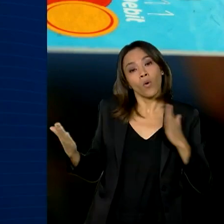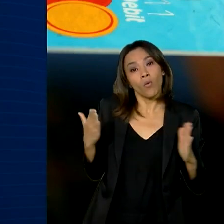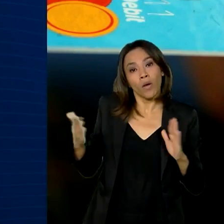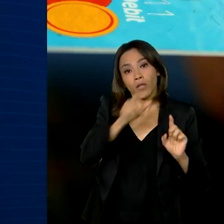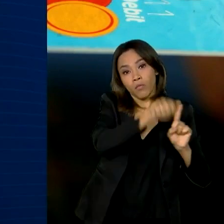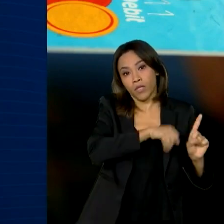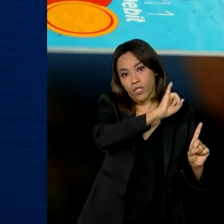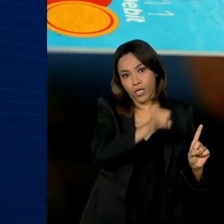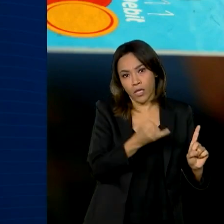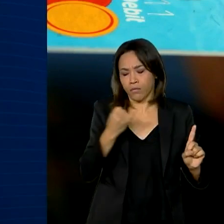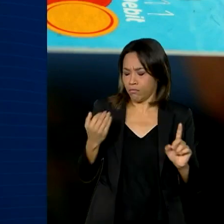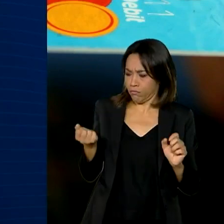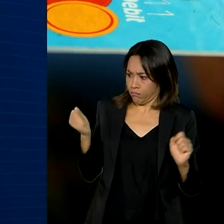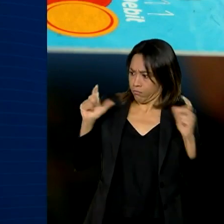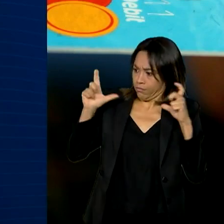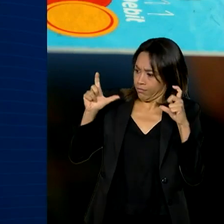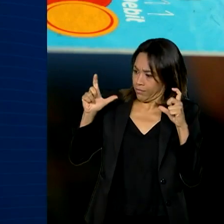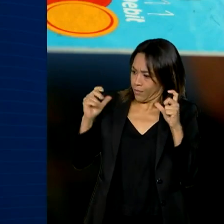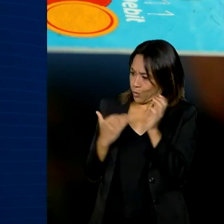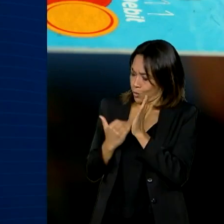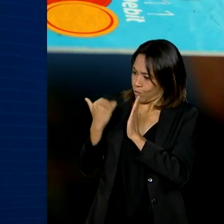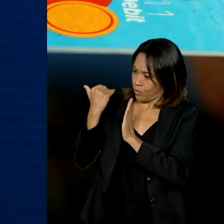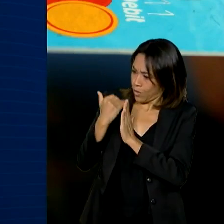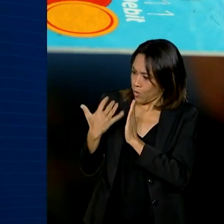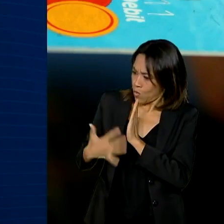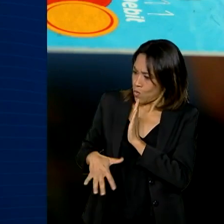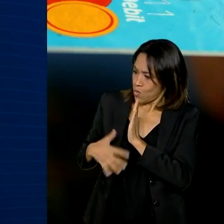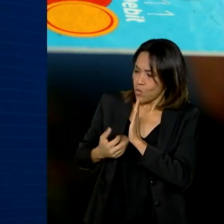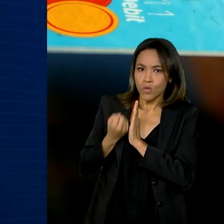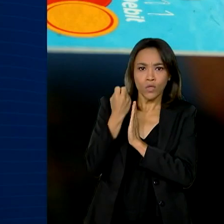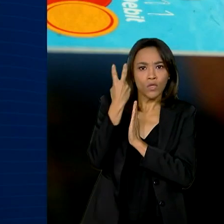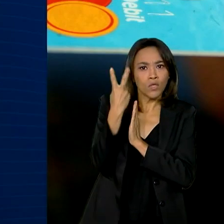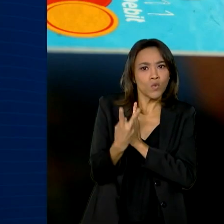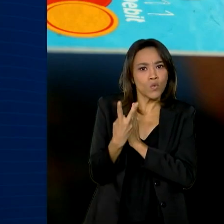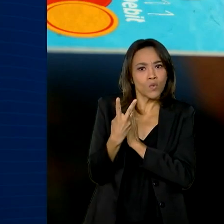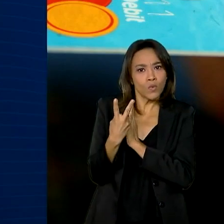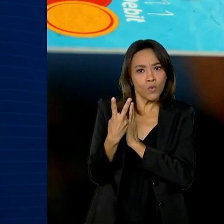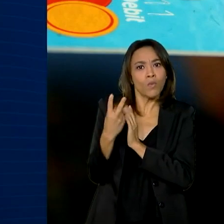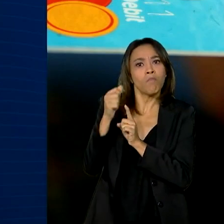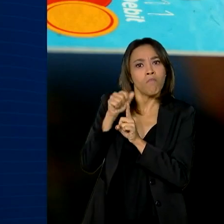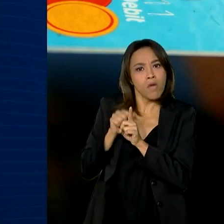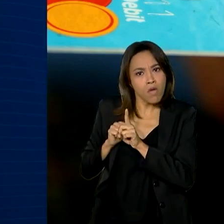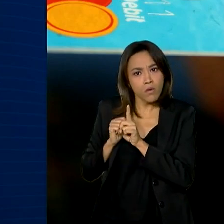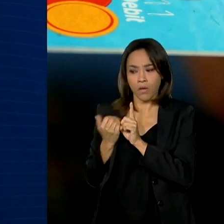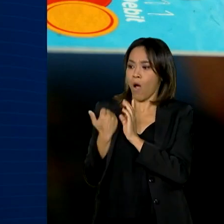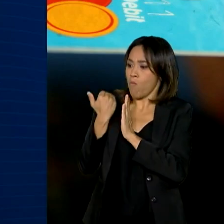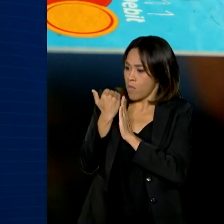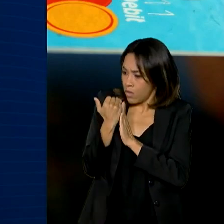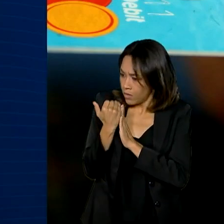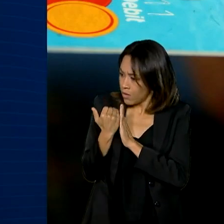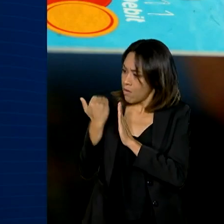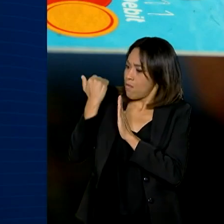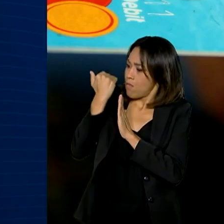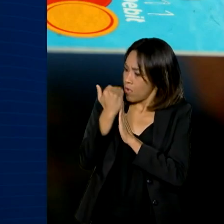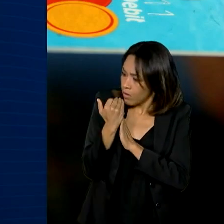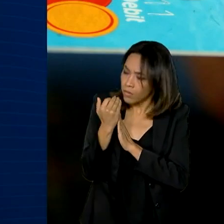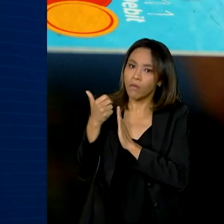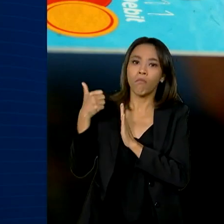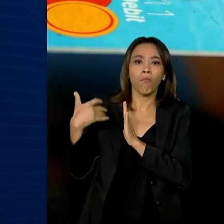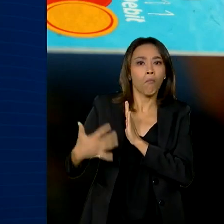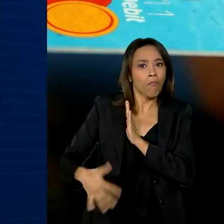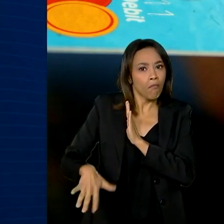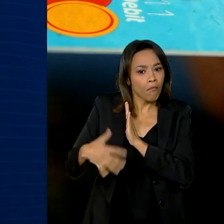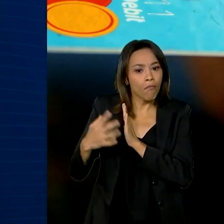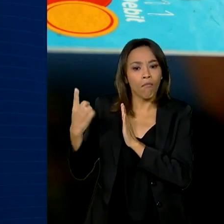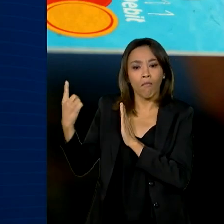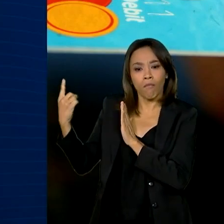que surpreendeu os especialistas. É o segundo mês consecutivo que o comércio registra alta. Janeiro